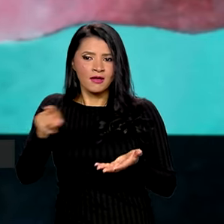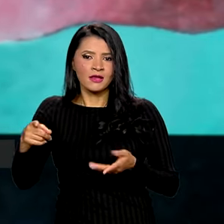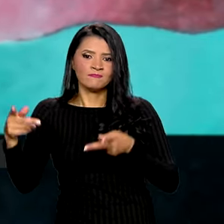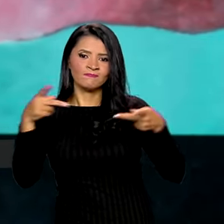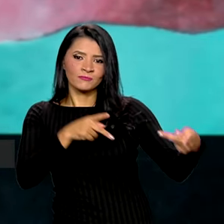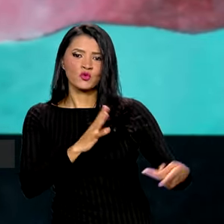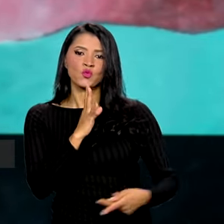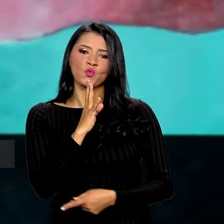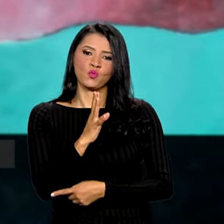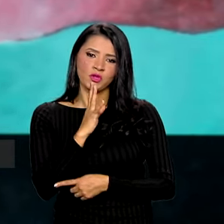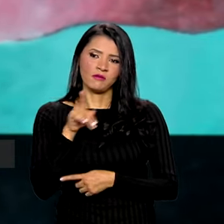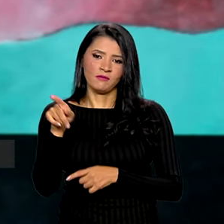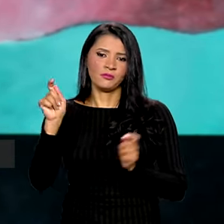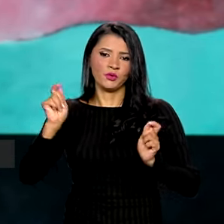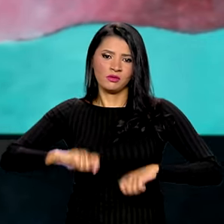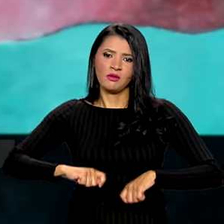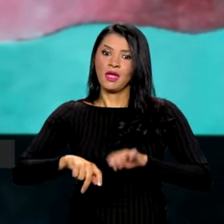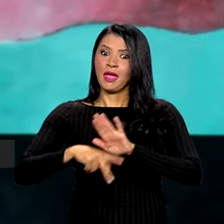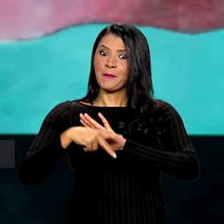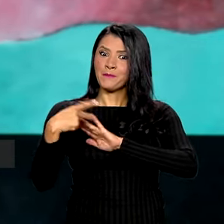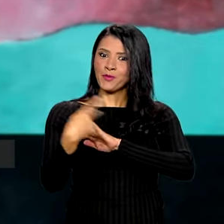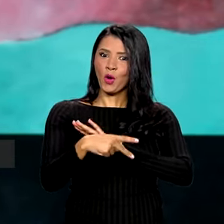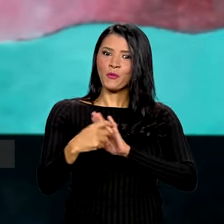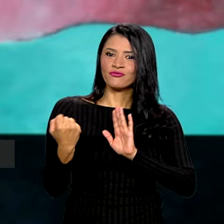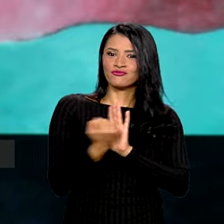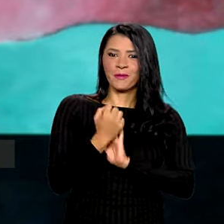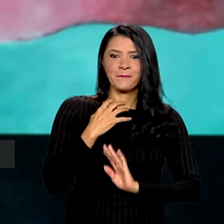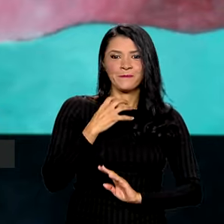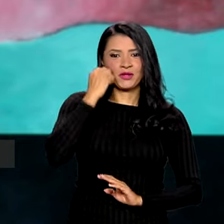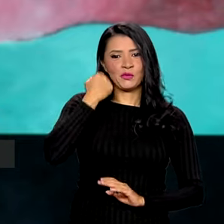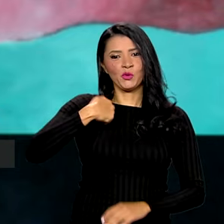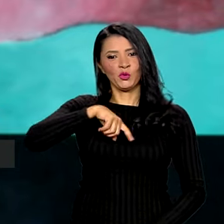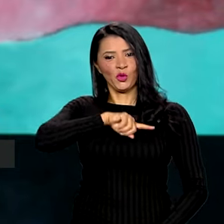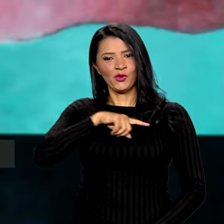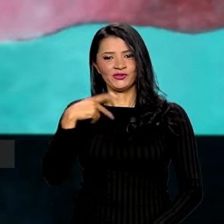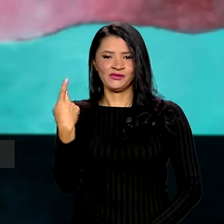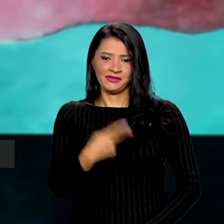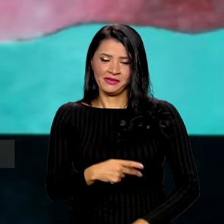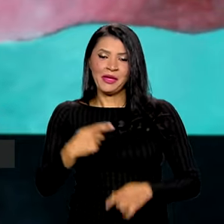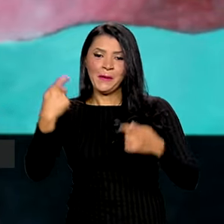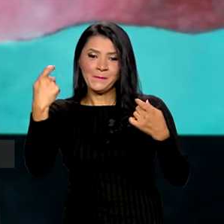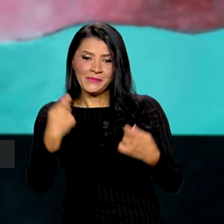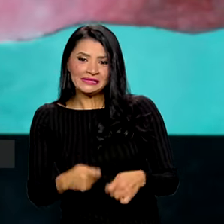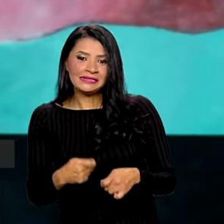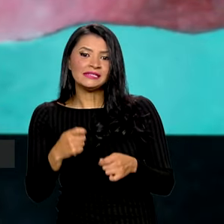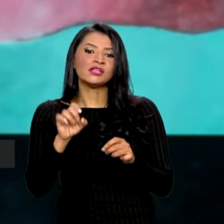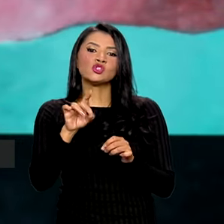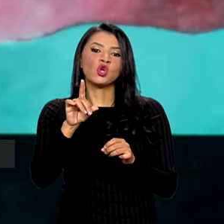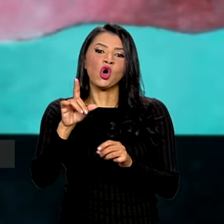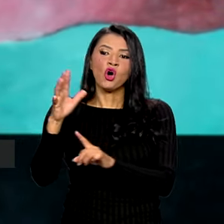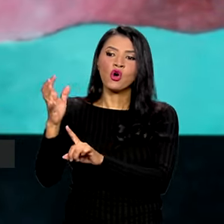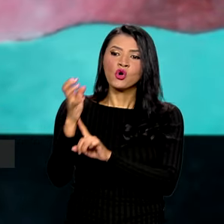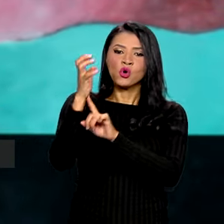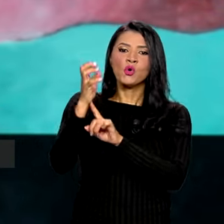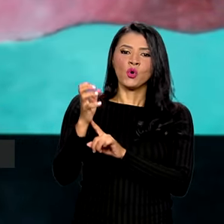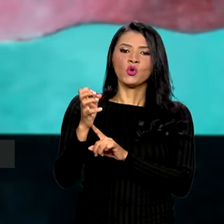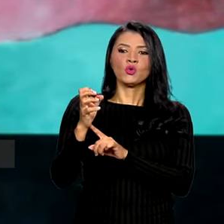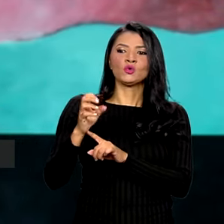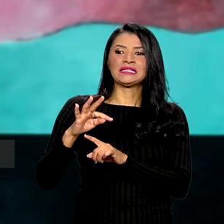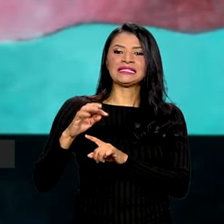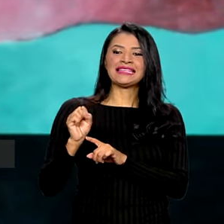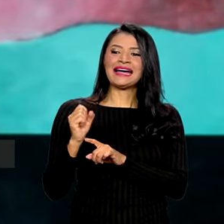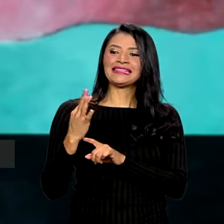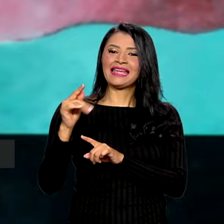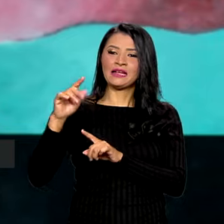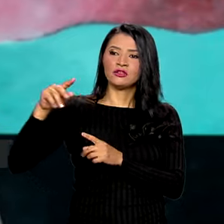já é um grande patrimônio que nós temos, que fica faltando só a carga útil do satélite para poder acoplar, e isso reduz